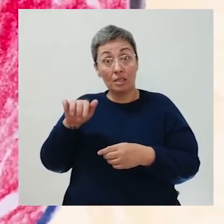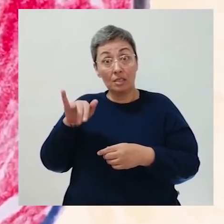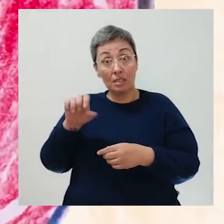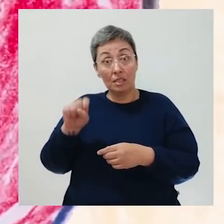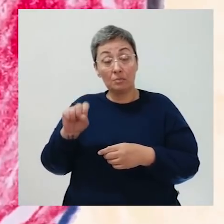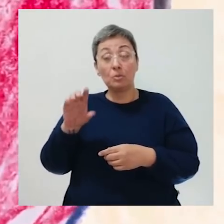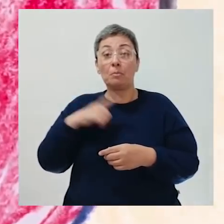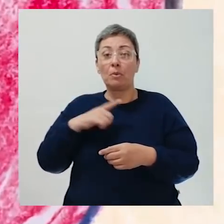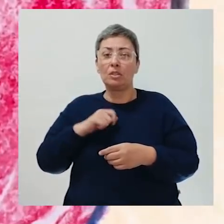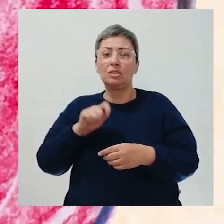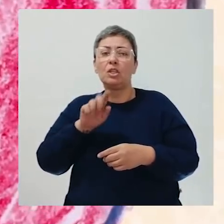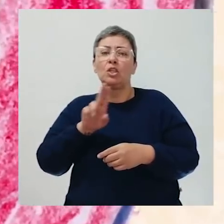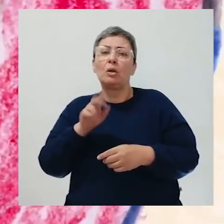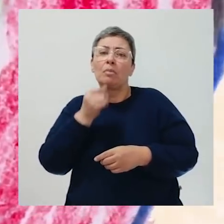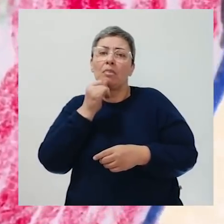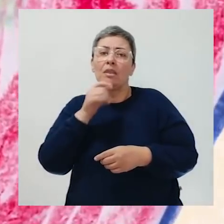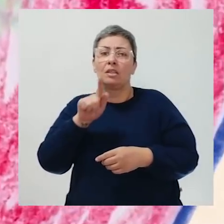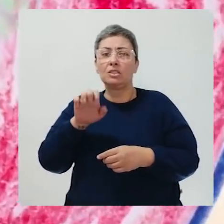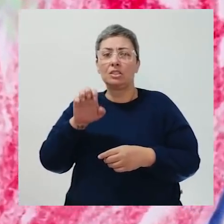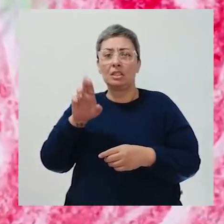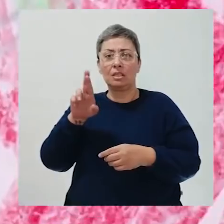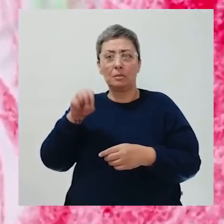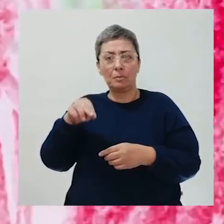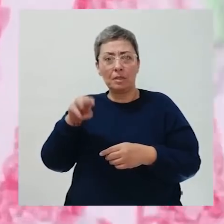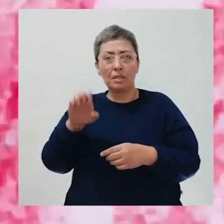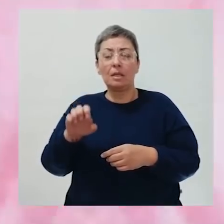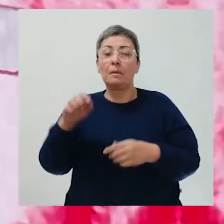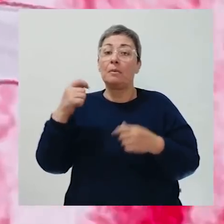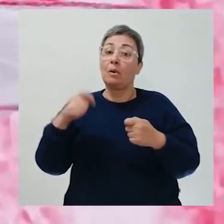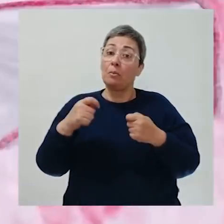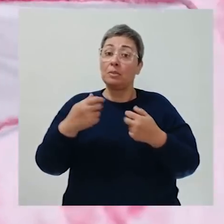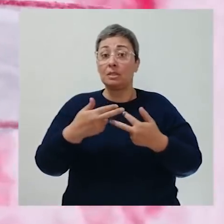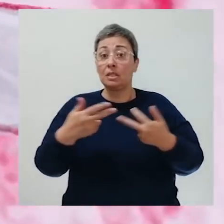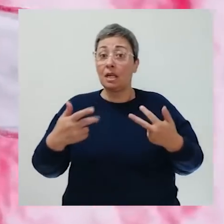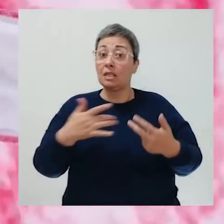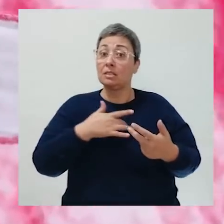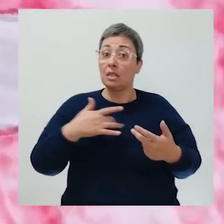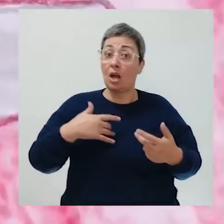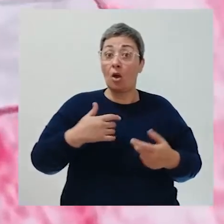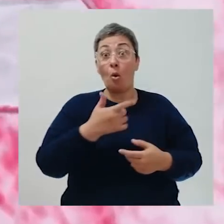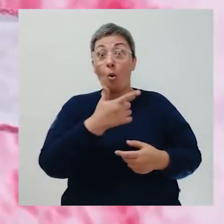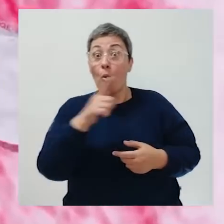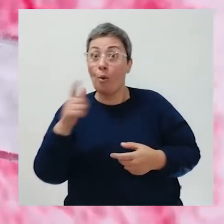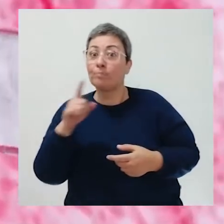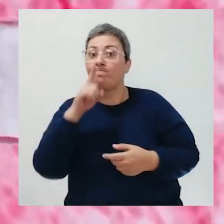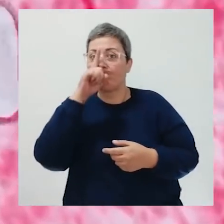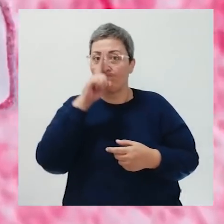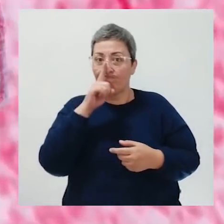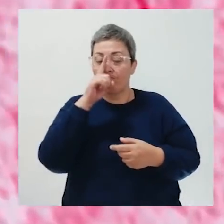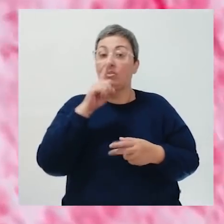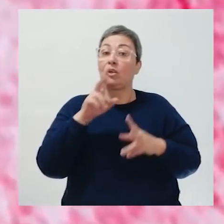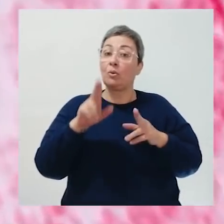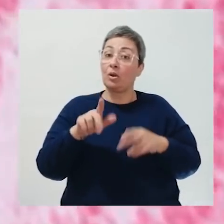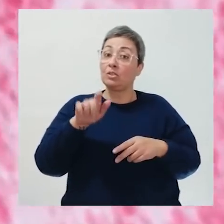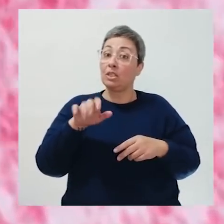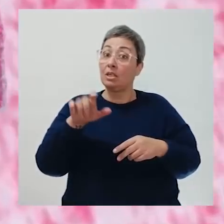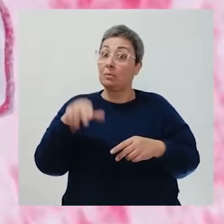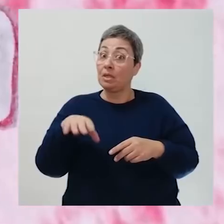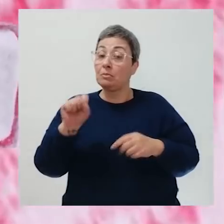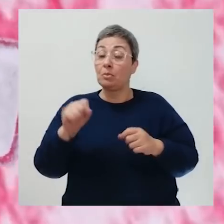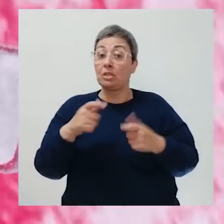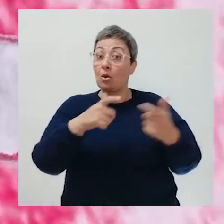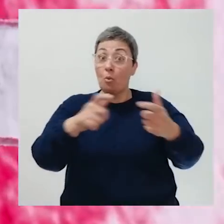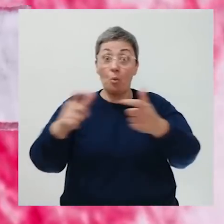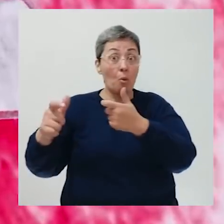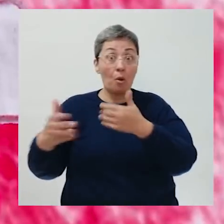pode chamar de germes. Alguns são necessários à saúde, mas outros são perigosos. Como os germes podem estar em